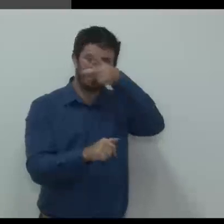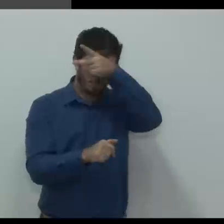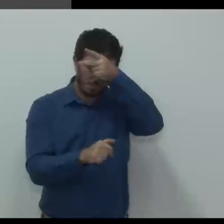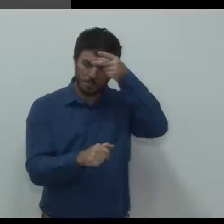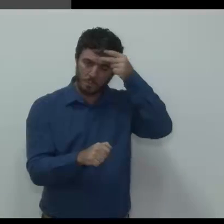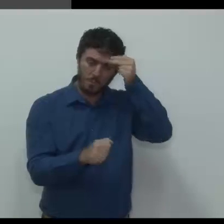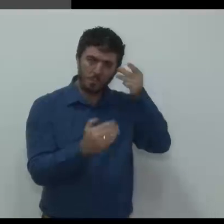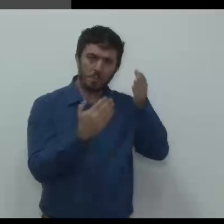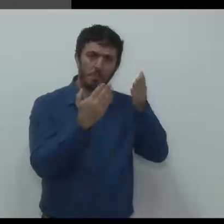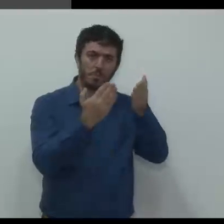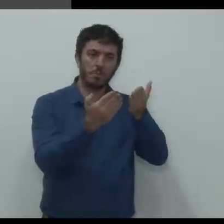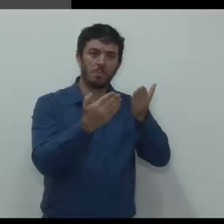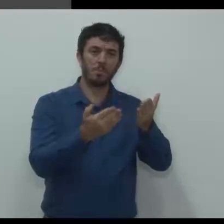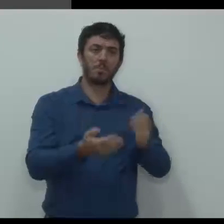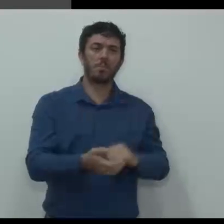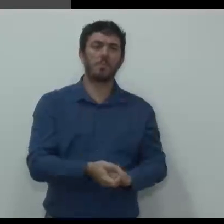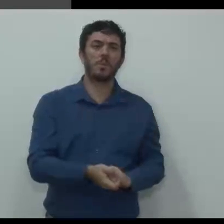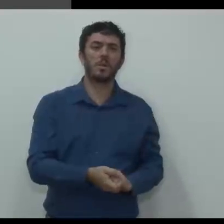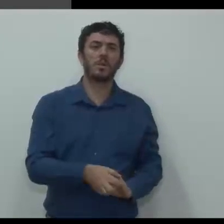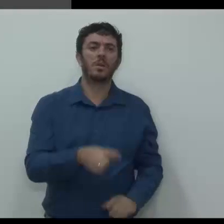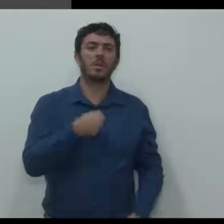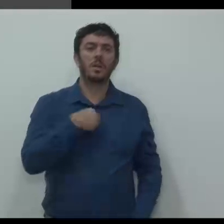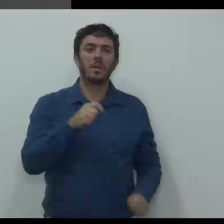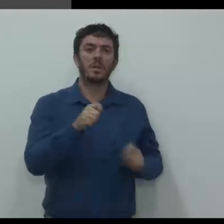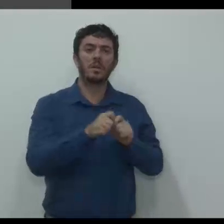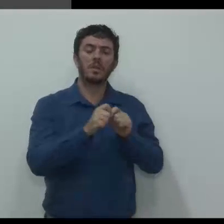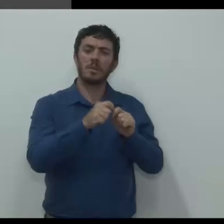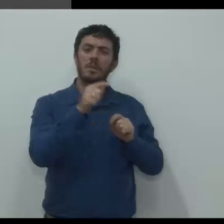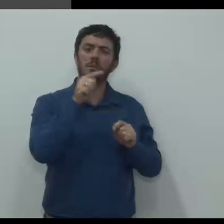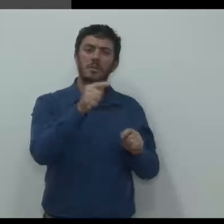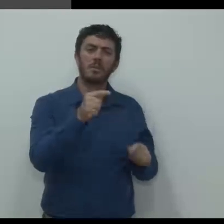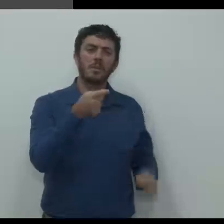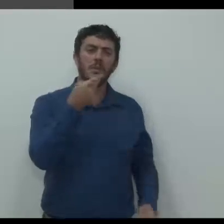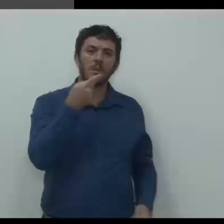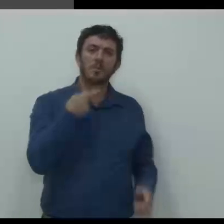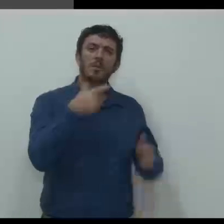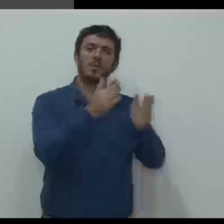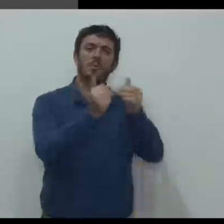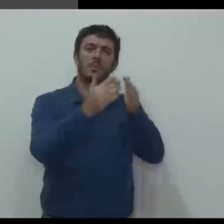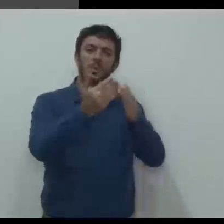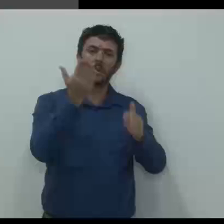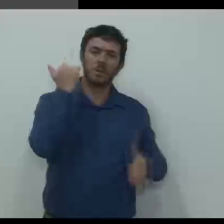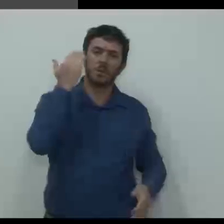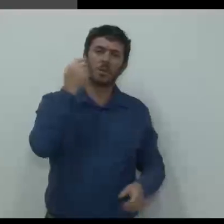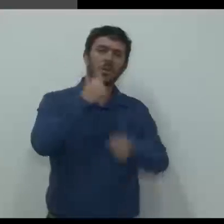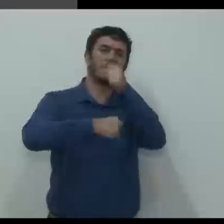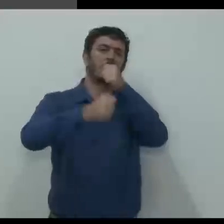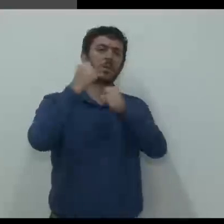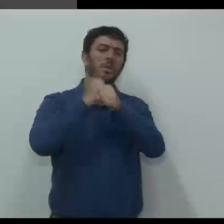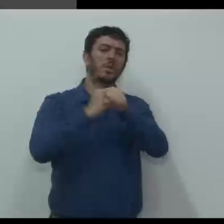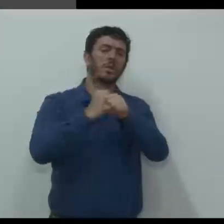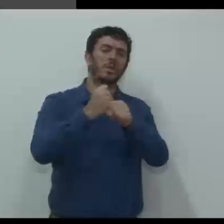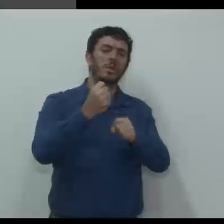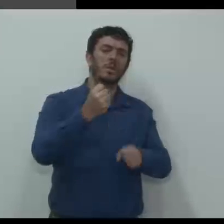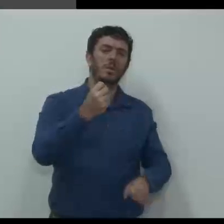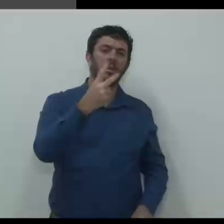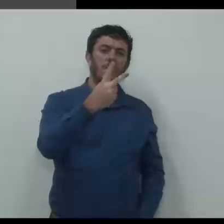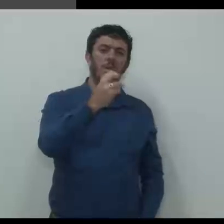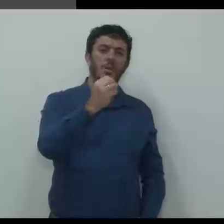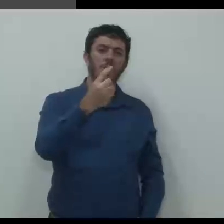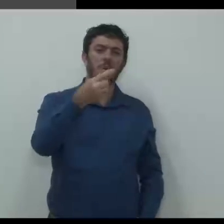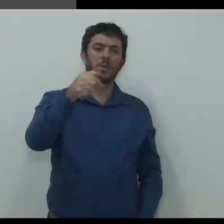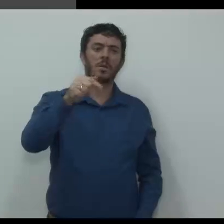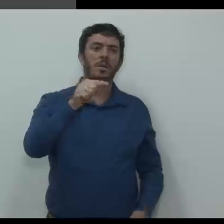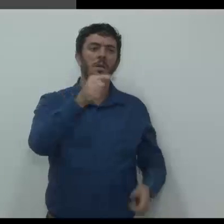indicação que eu fiz em 2017 sobre a questão principal dos carros abandonados